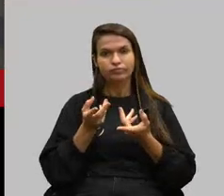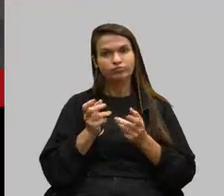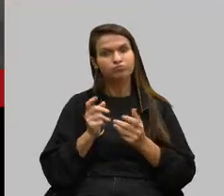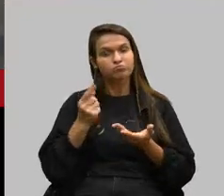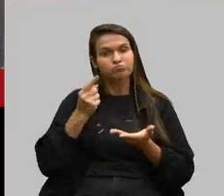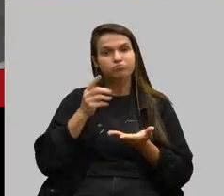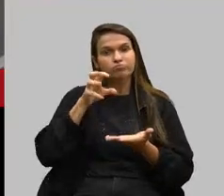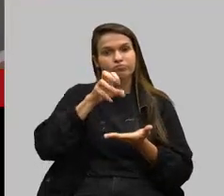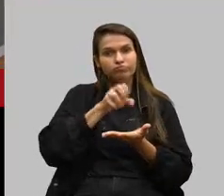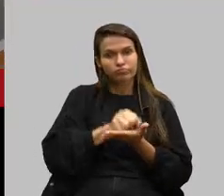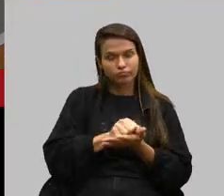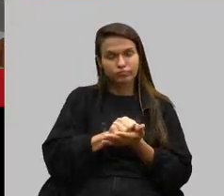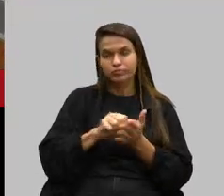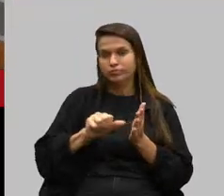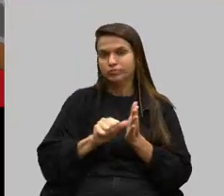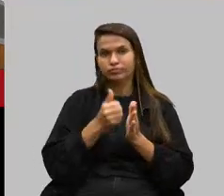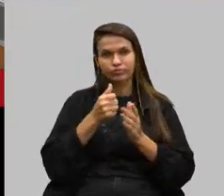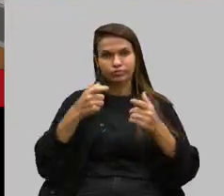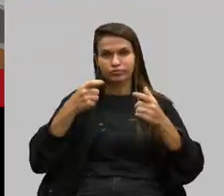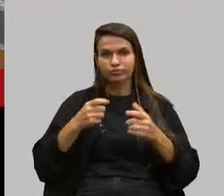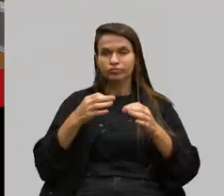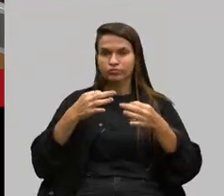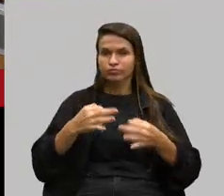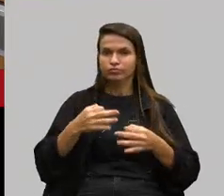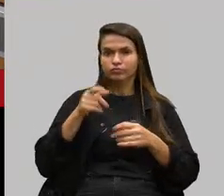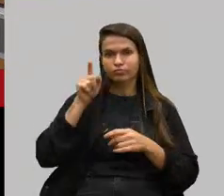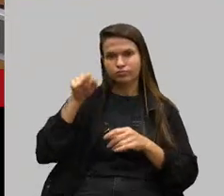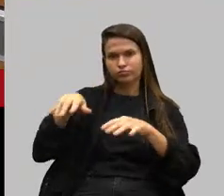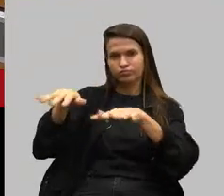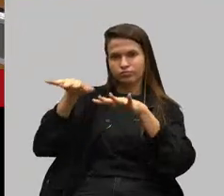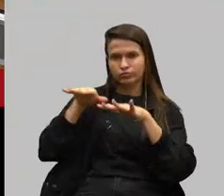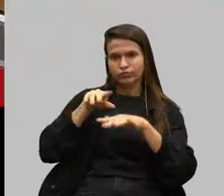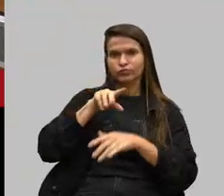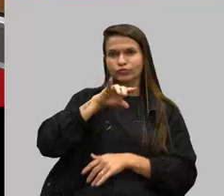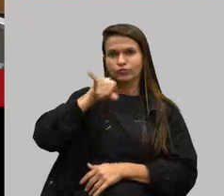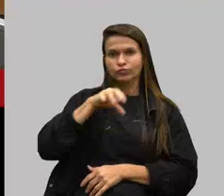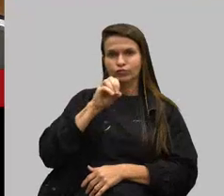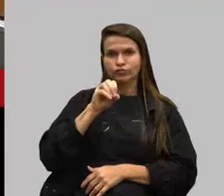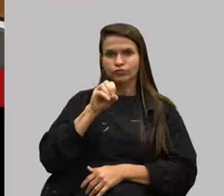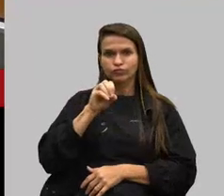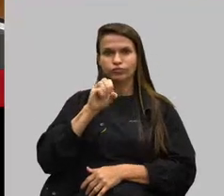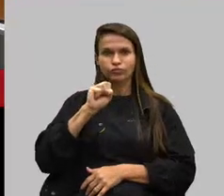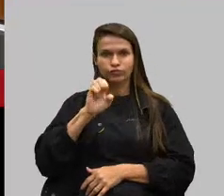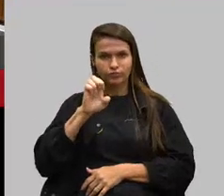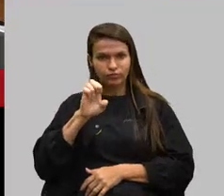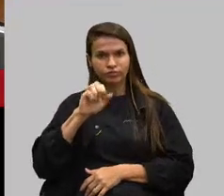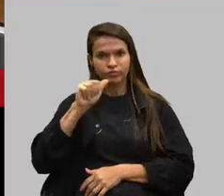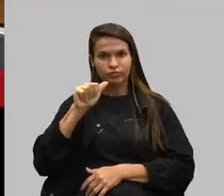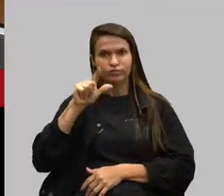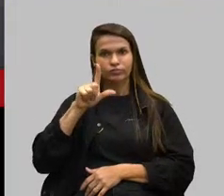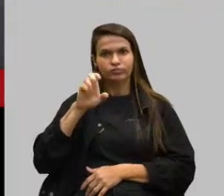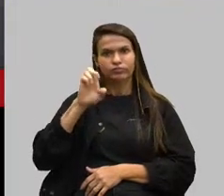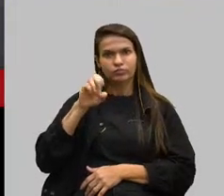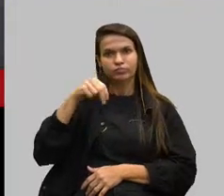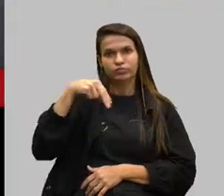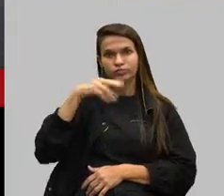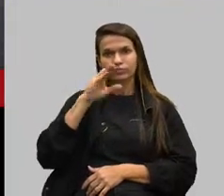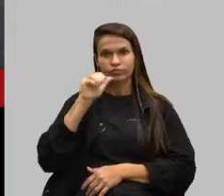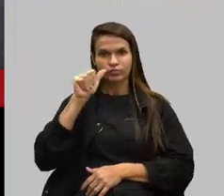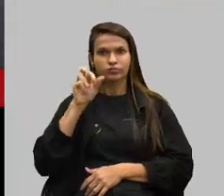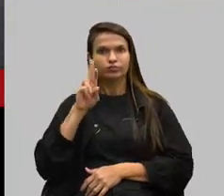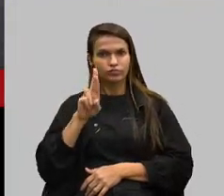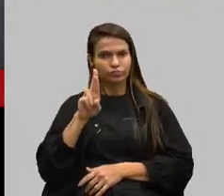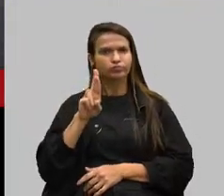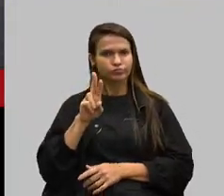registrar primeiro que o local ideal seria lá o auditório zenc até para brigar os próprios parlamentares